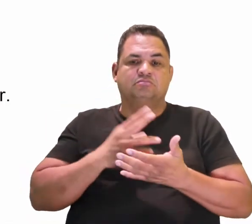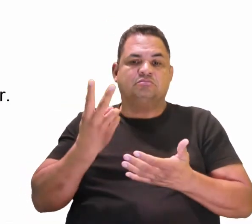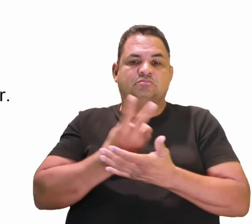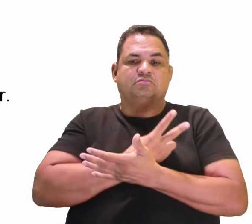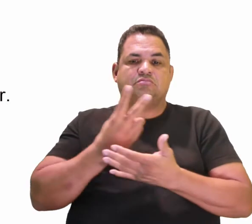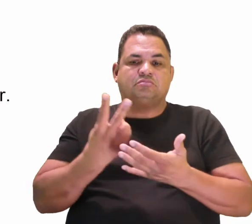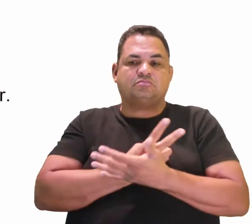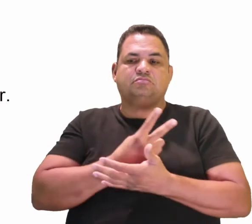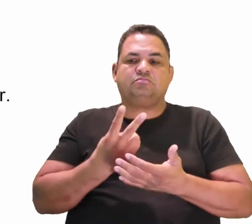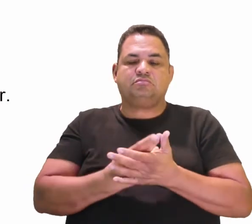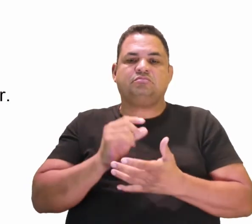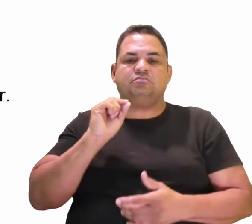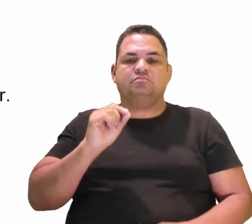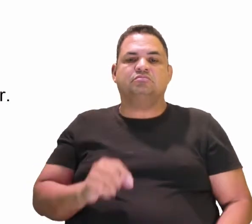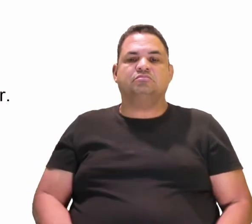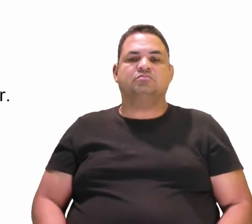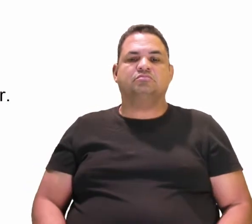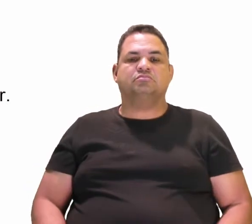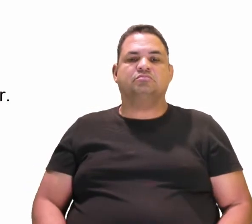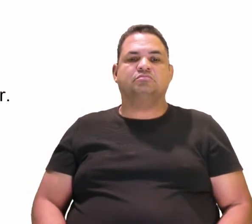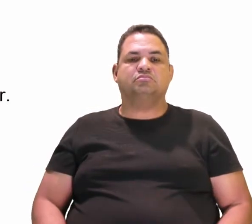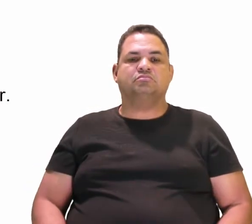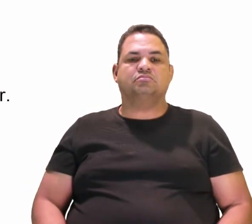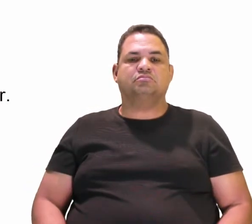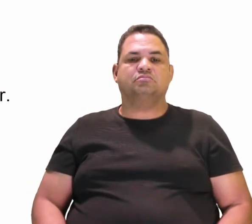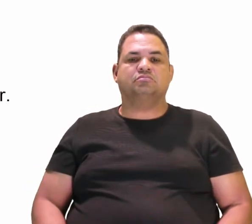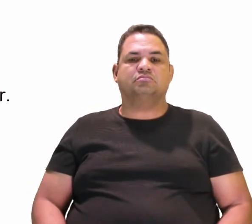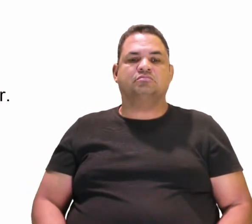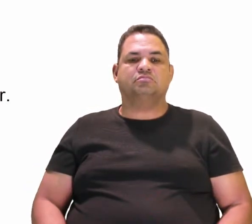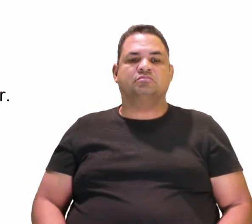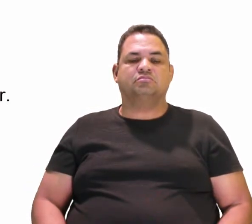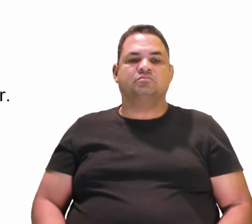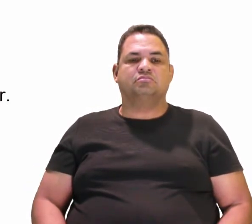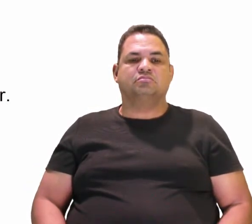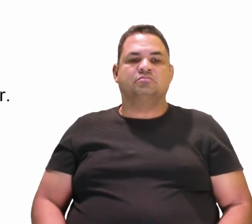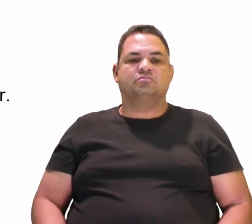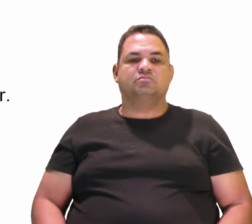assim. Então, seria o quê? O learn. Então, seria learn,